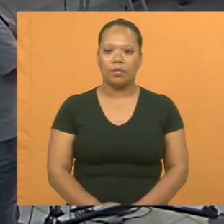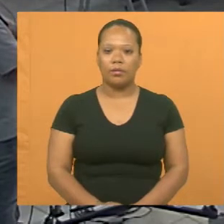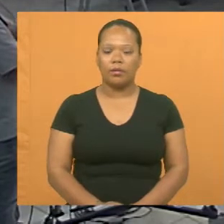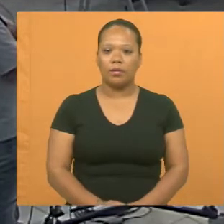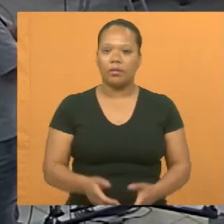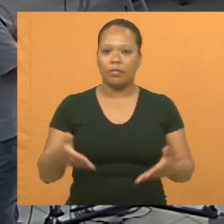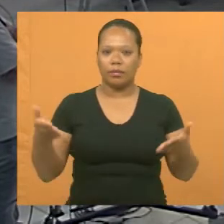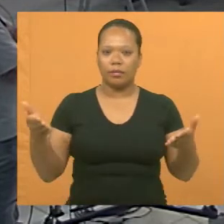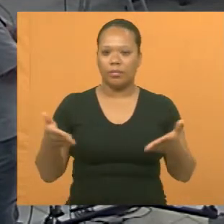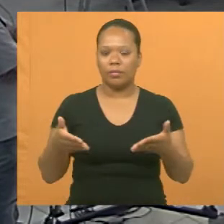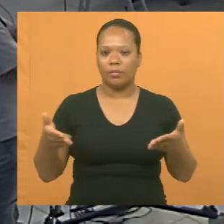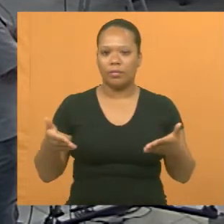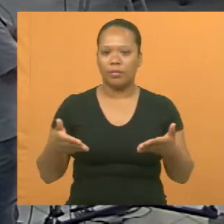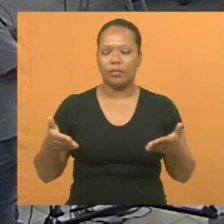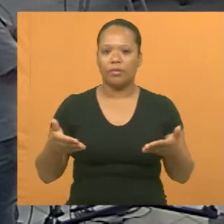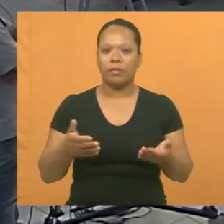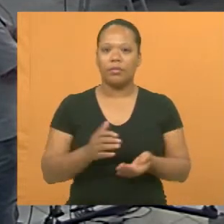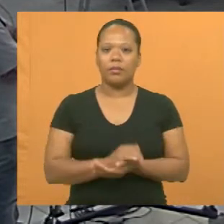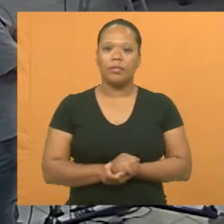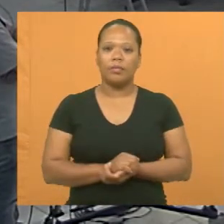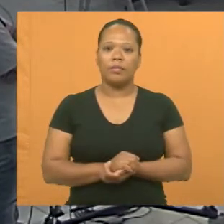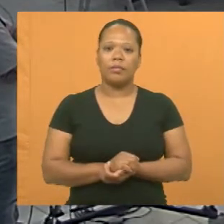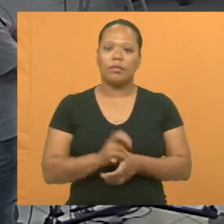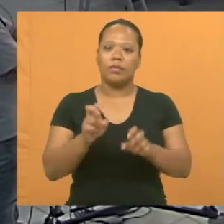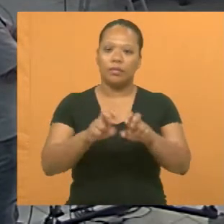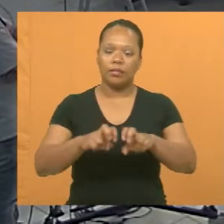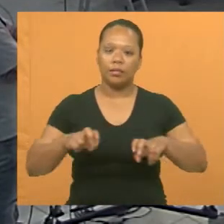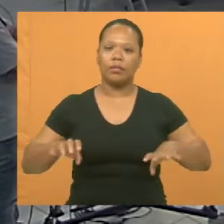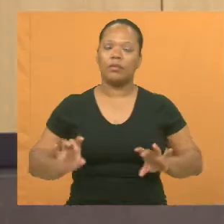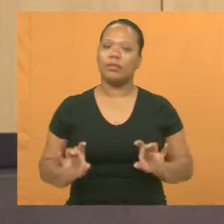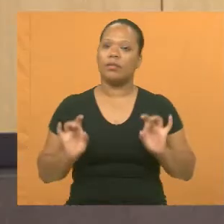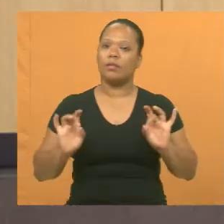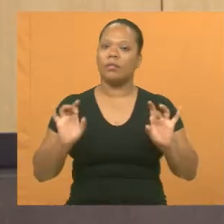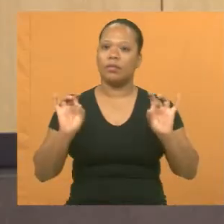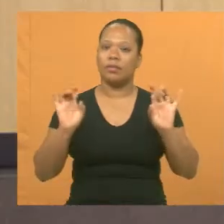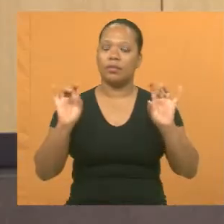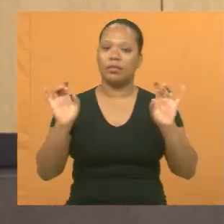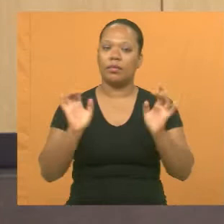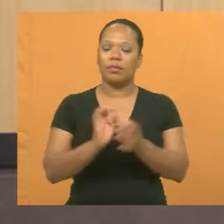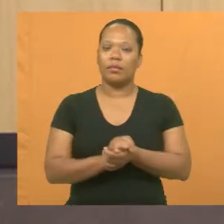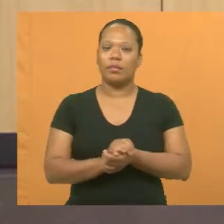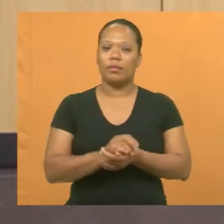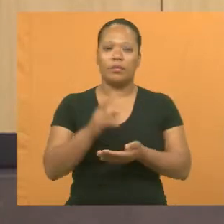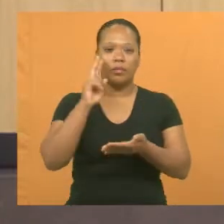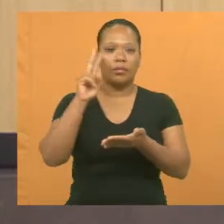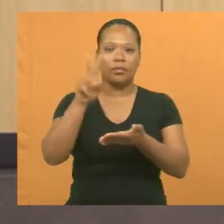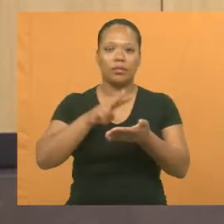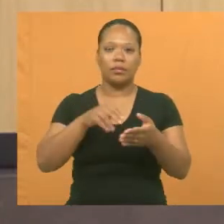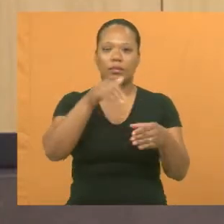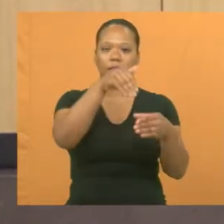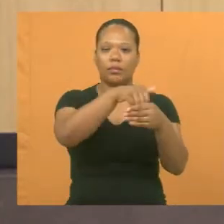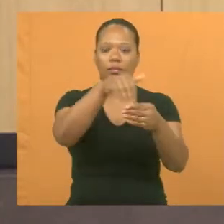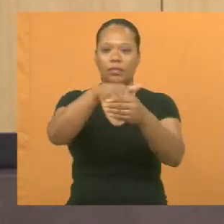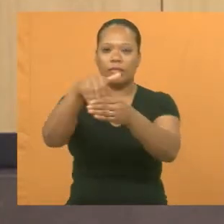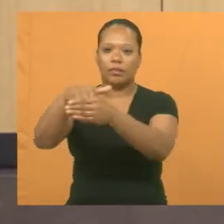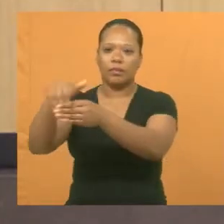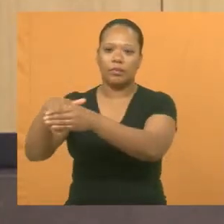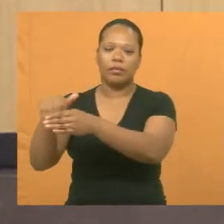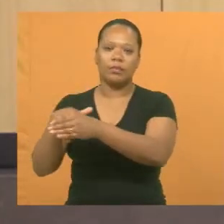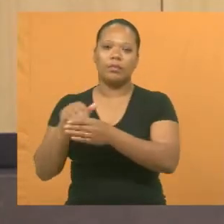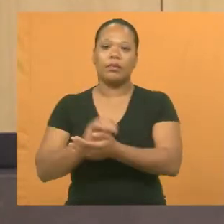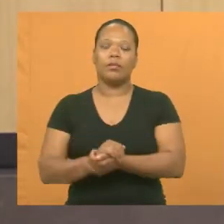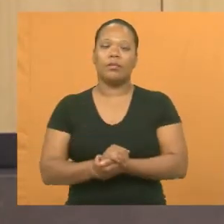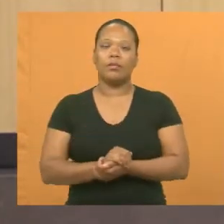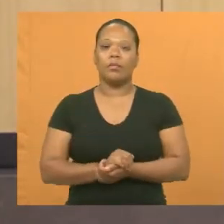Então, nesse instante, passaremos à fase da sessão ordinária e que serão lidos e votados conforme disciplinado os expedientes